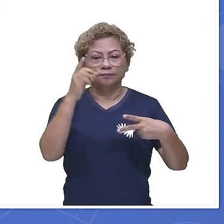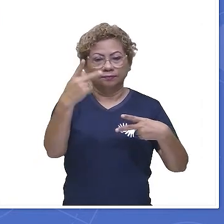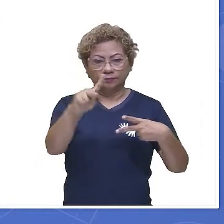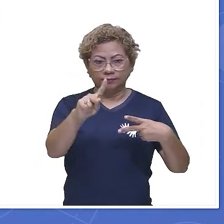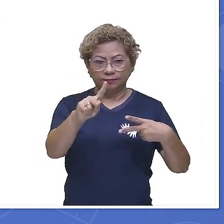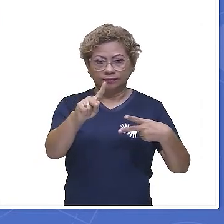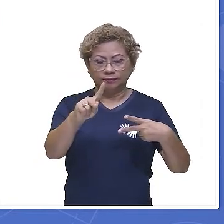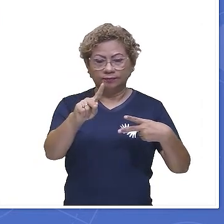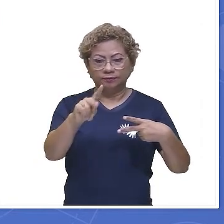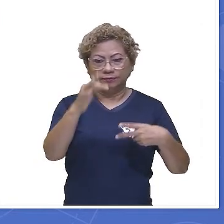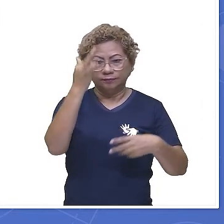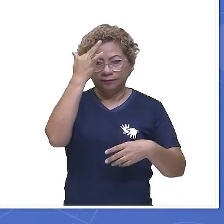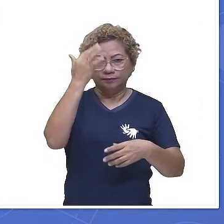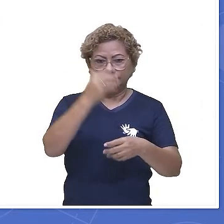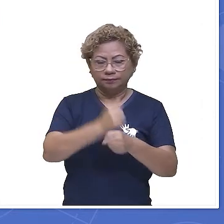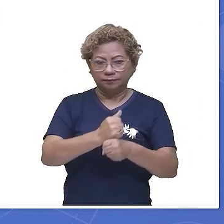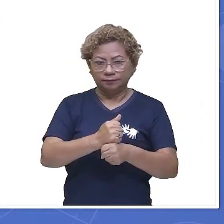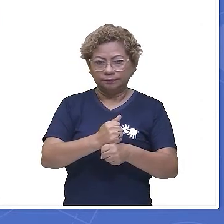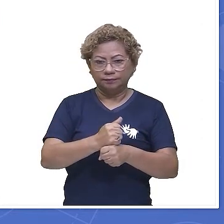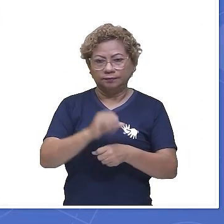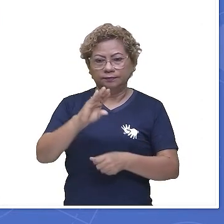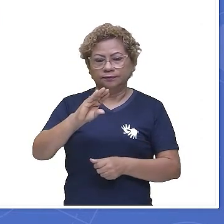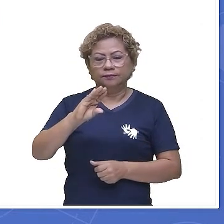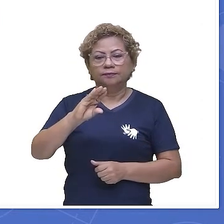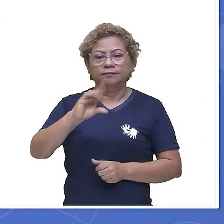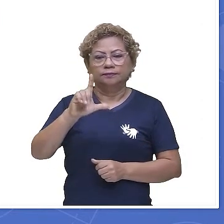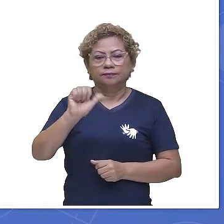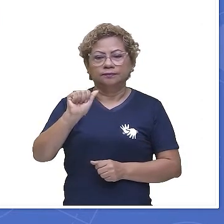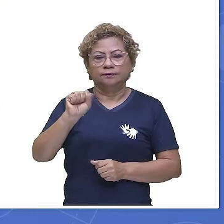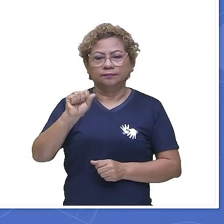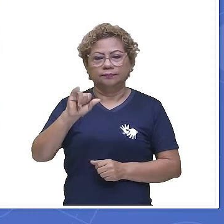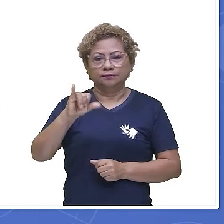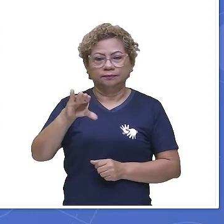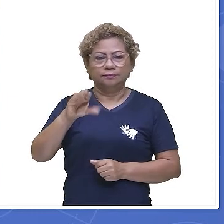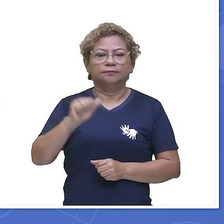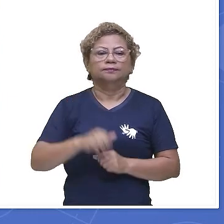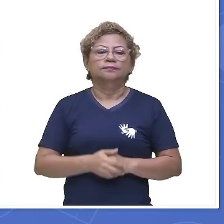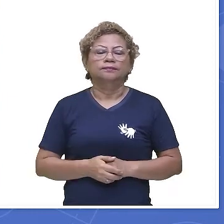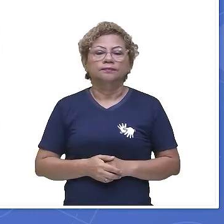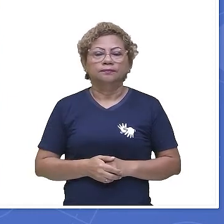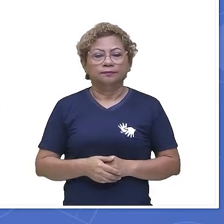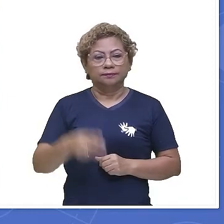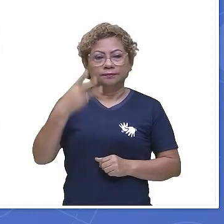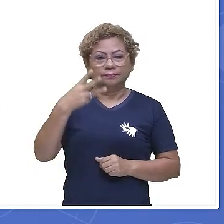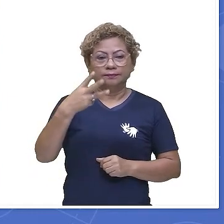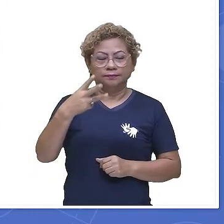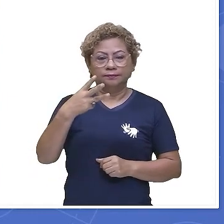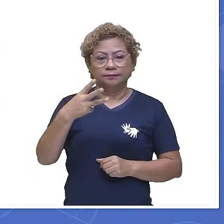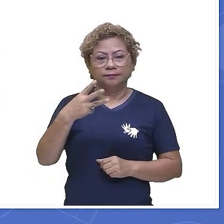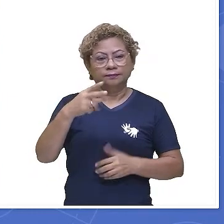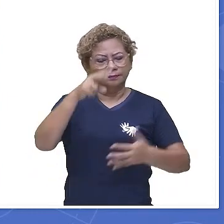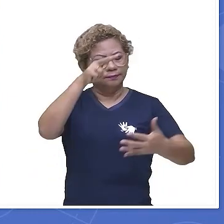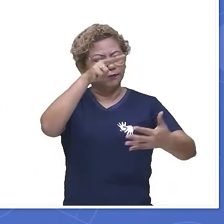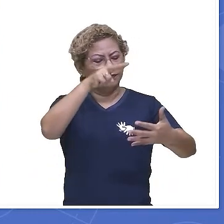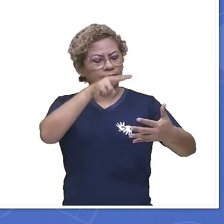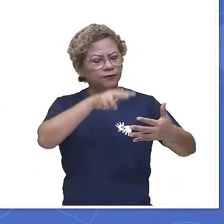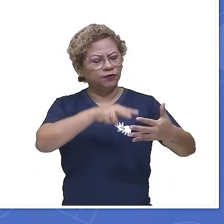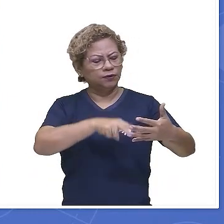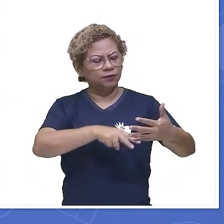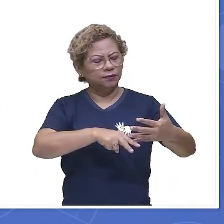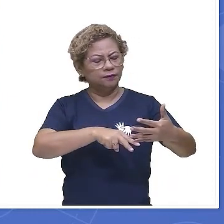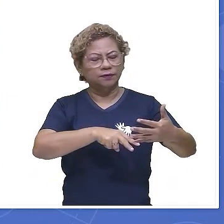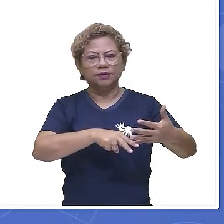física clássica. E na questão 3, você vai ler esse texto e retirar do texto coisas que